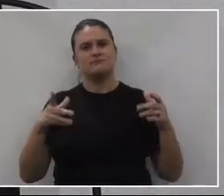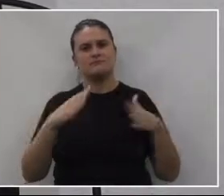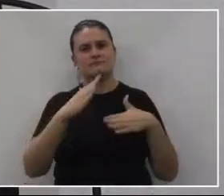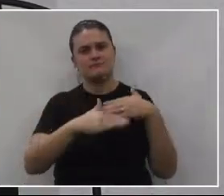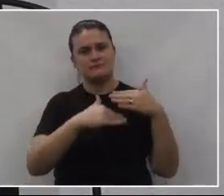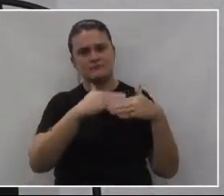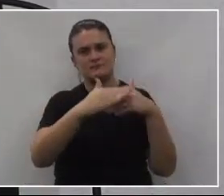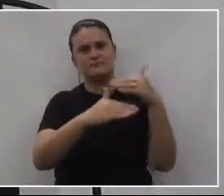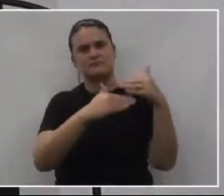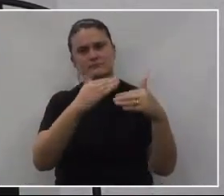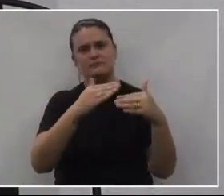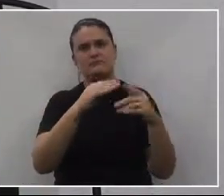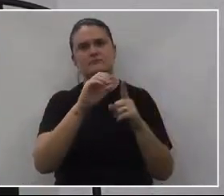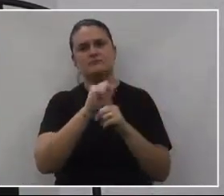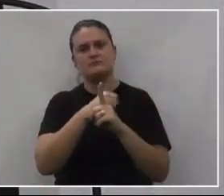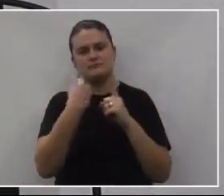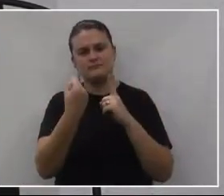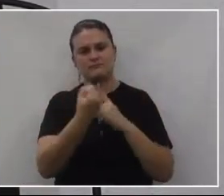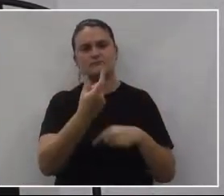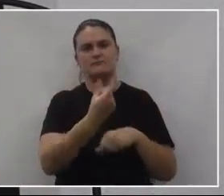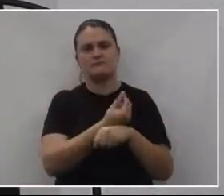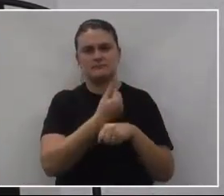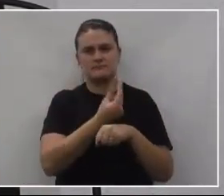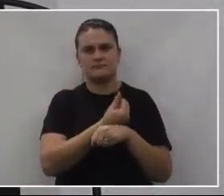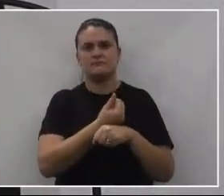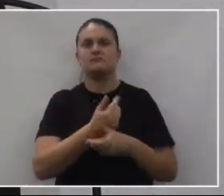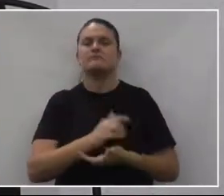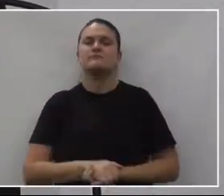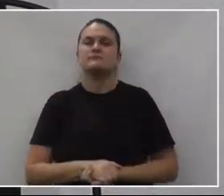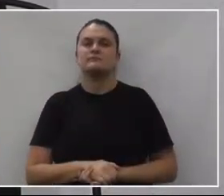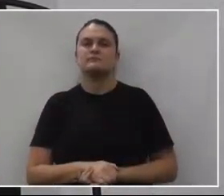evolução socioeconômica, social,